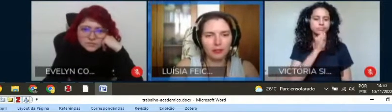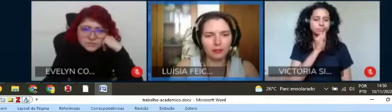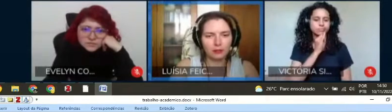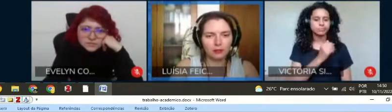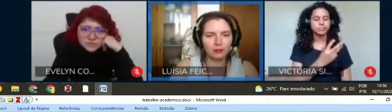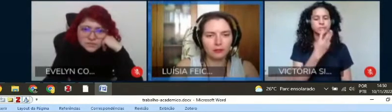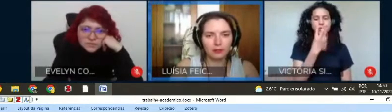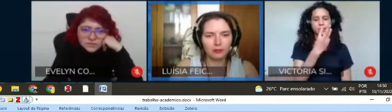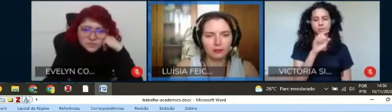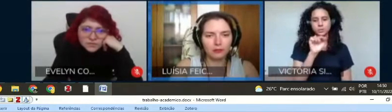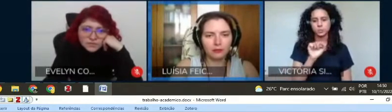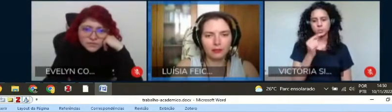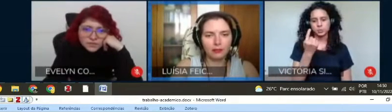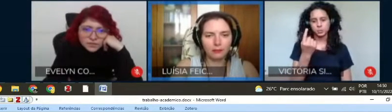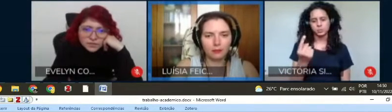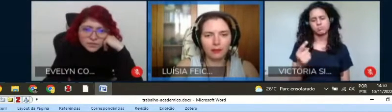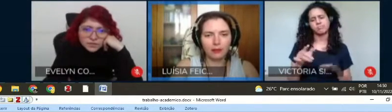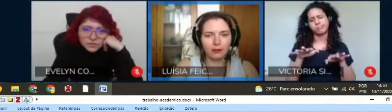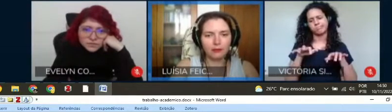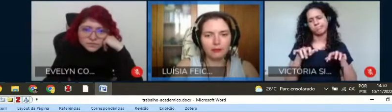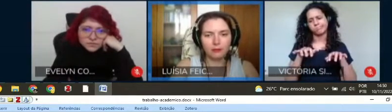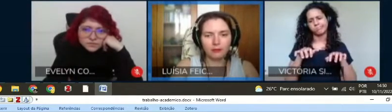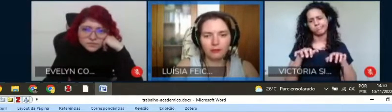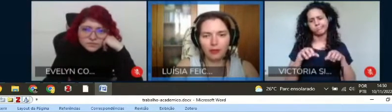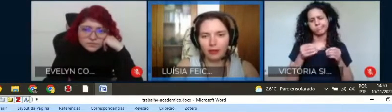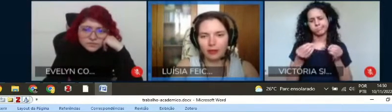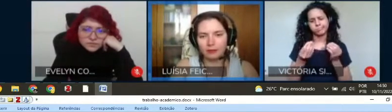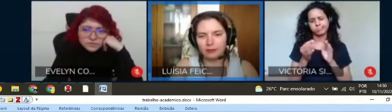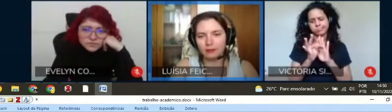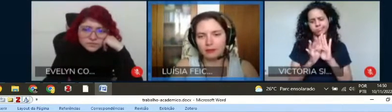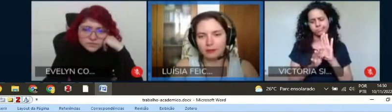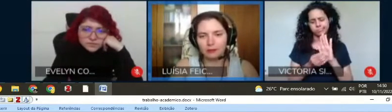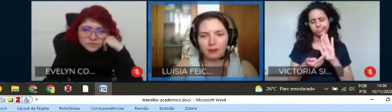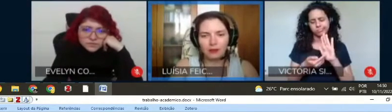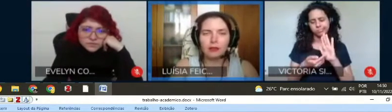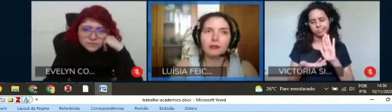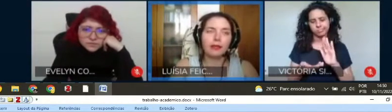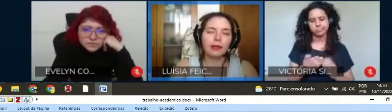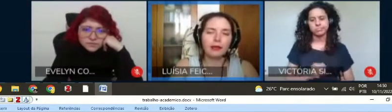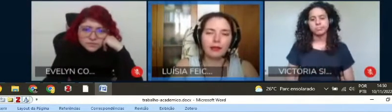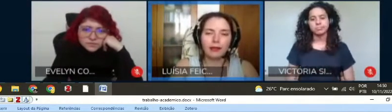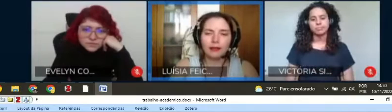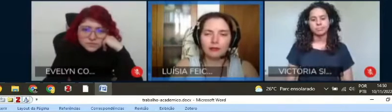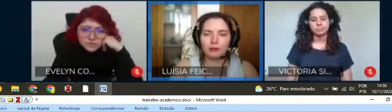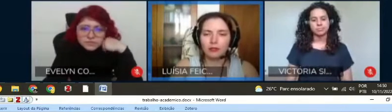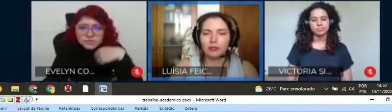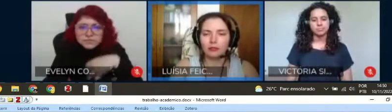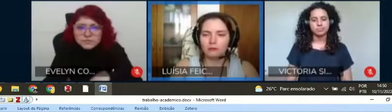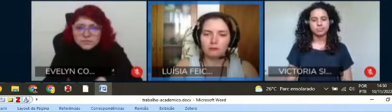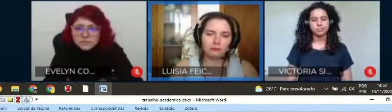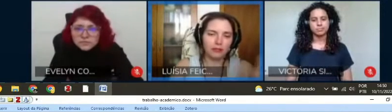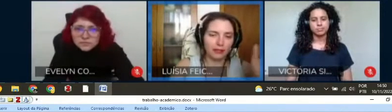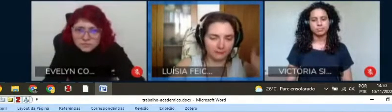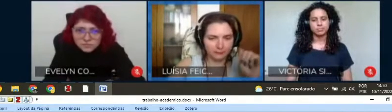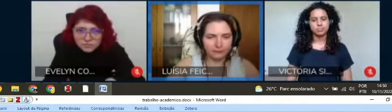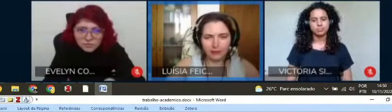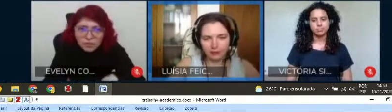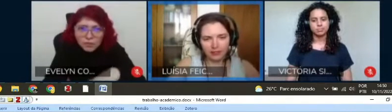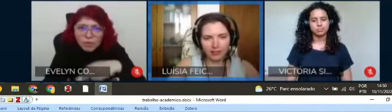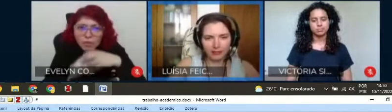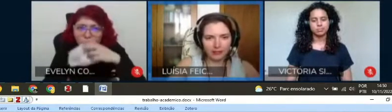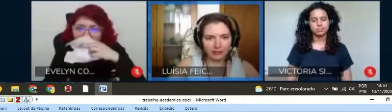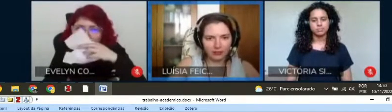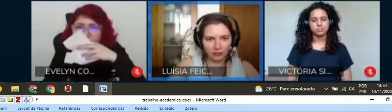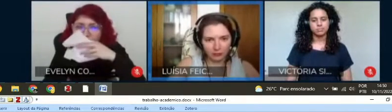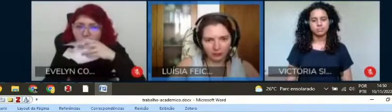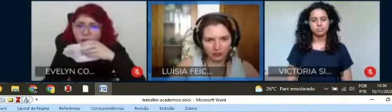discorreremos sobre os animais silvestres da Caatinga.